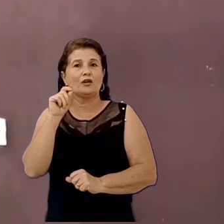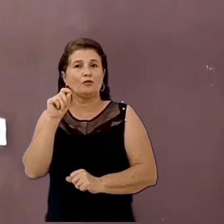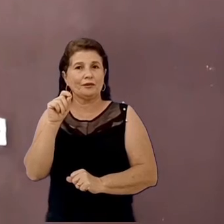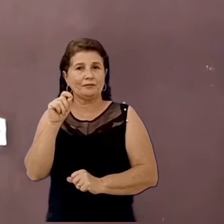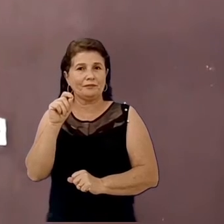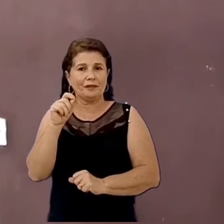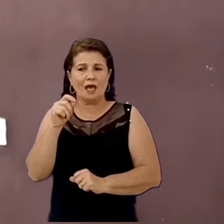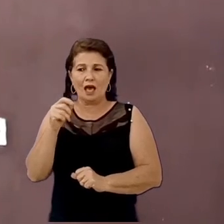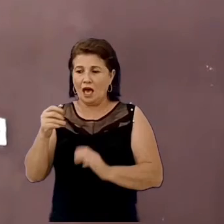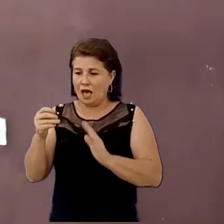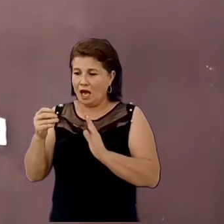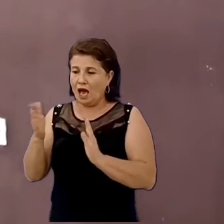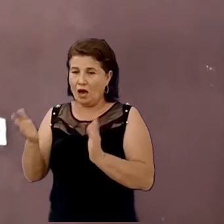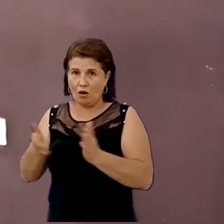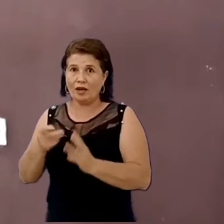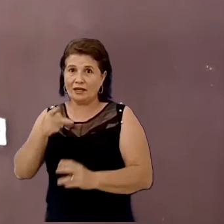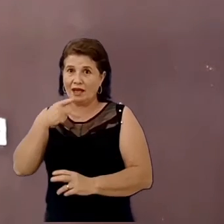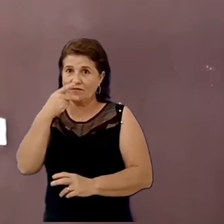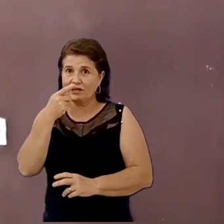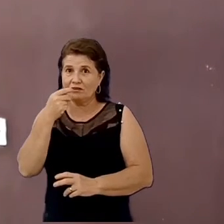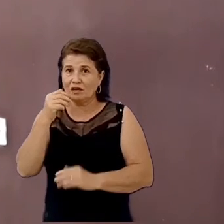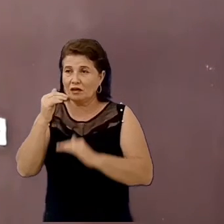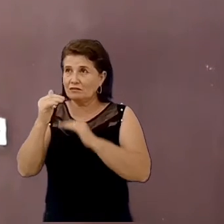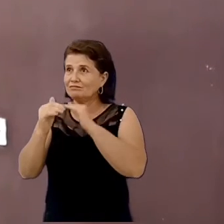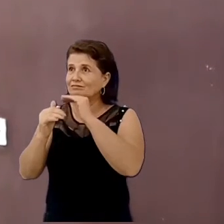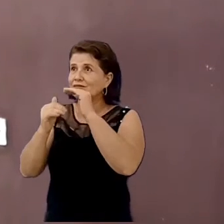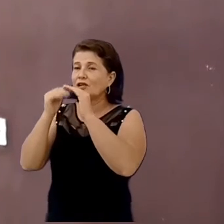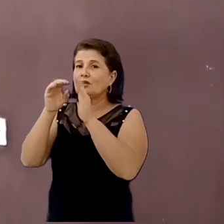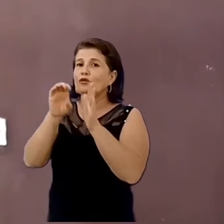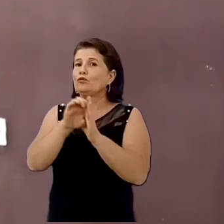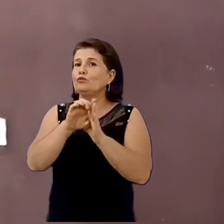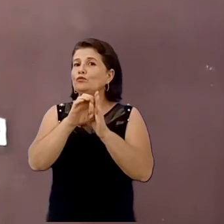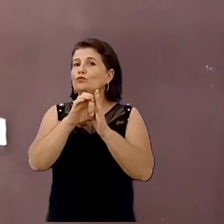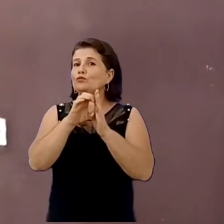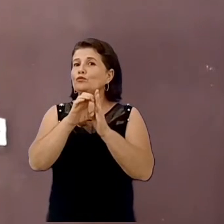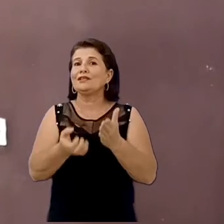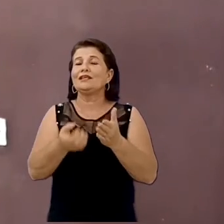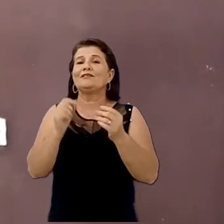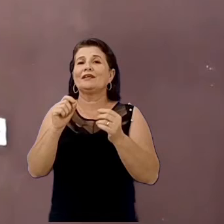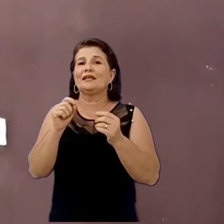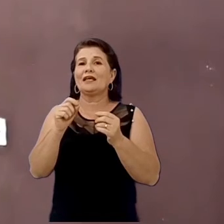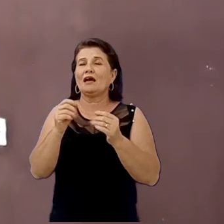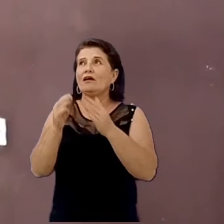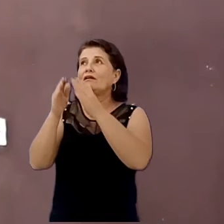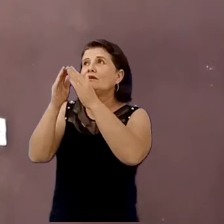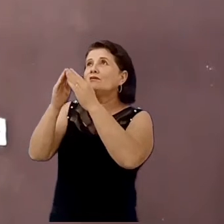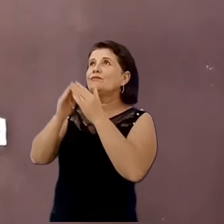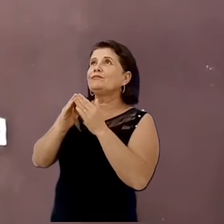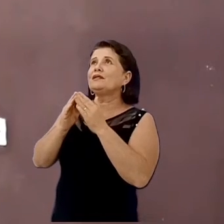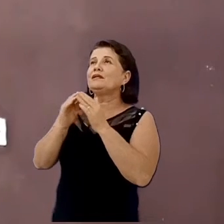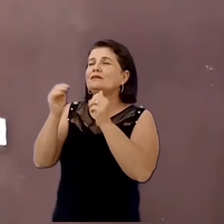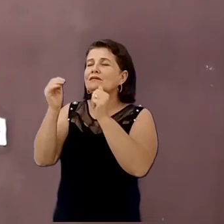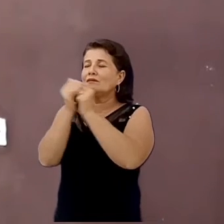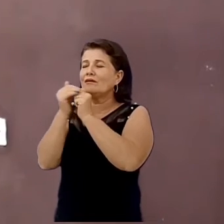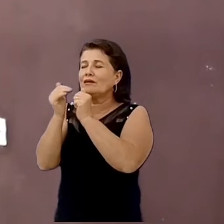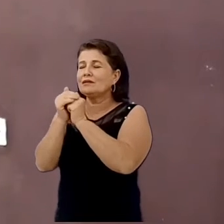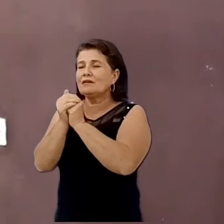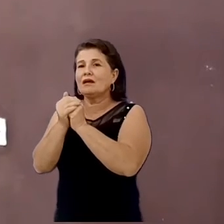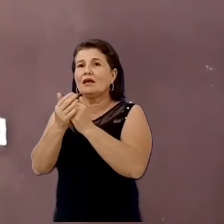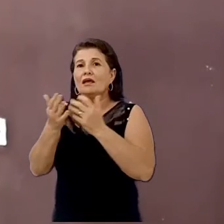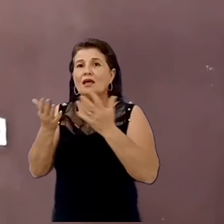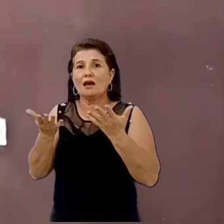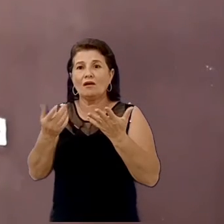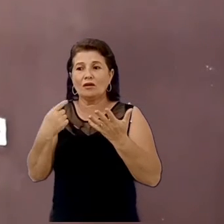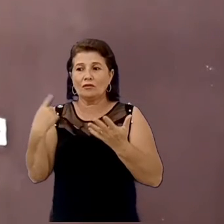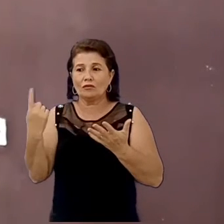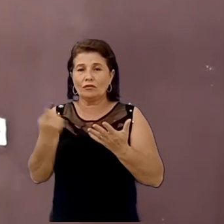então ele estava falando do crescimento dos colossenses, mas agora ele faz um pedido de oração, e aí